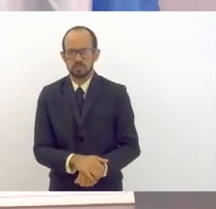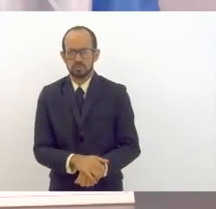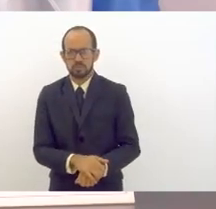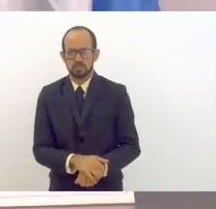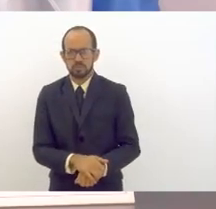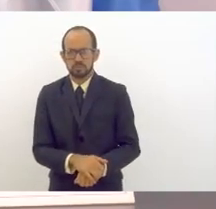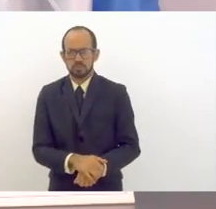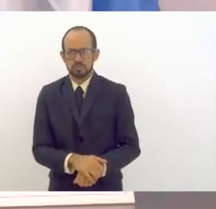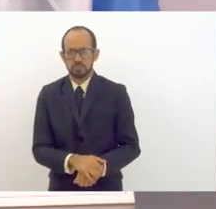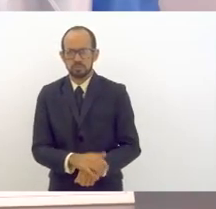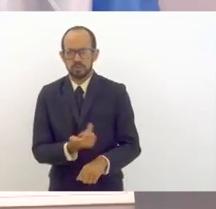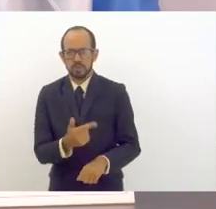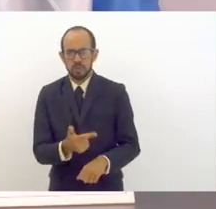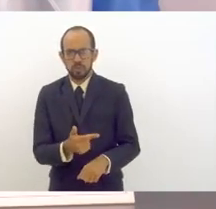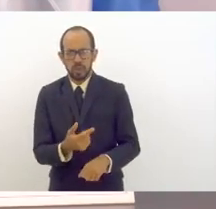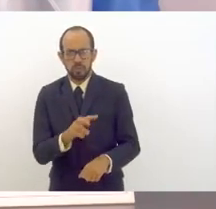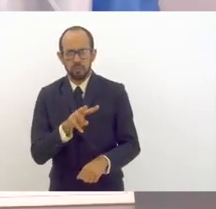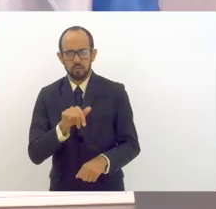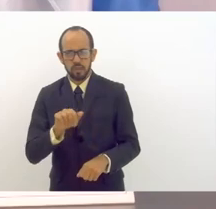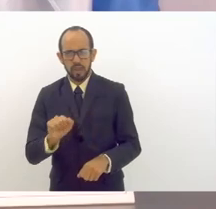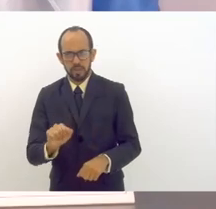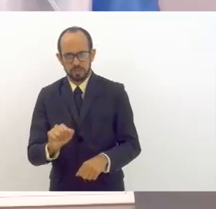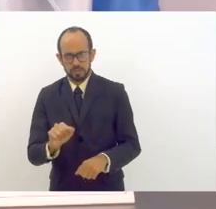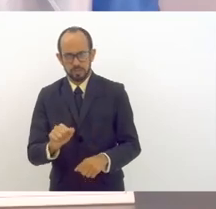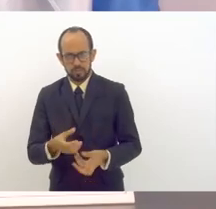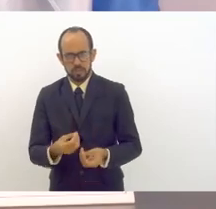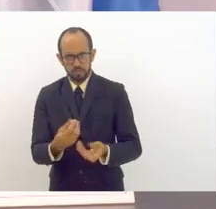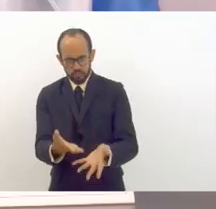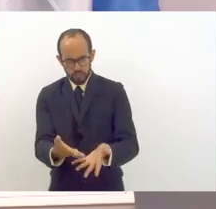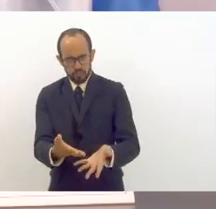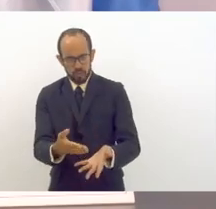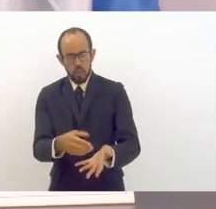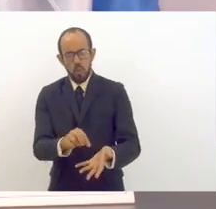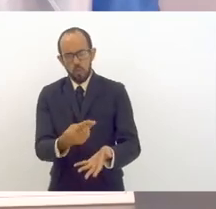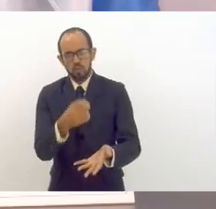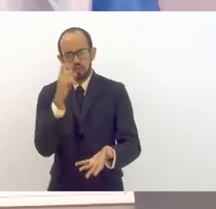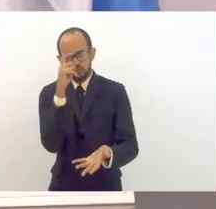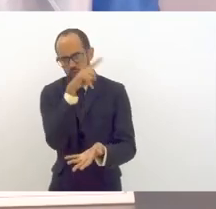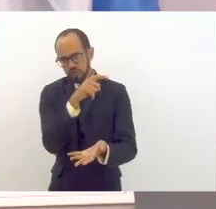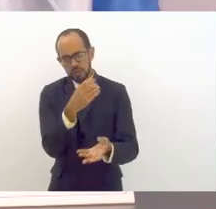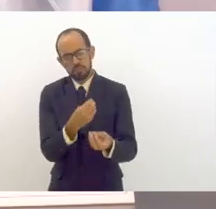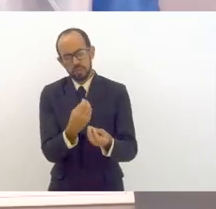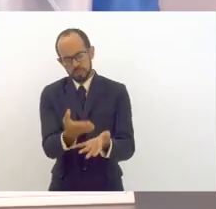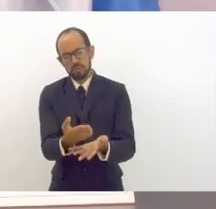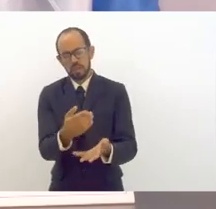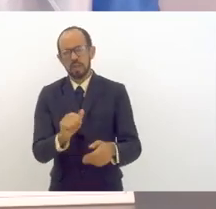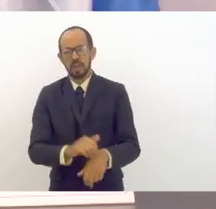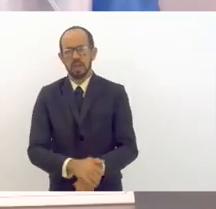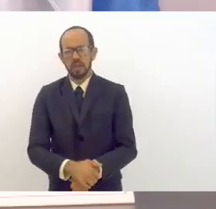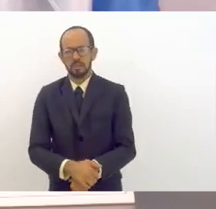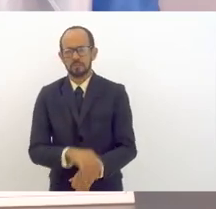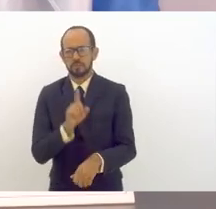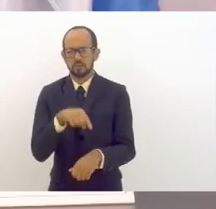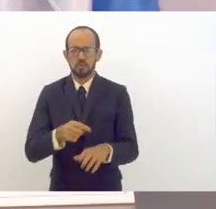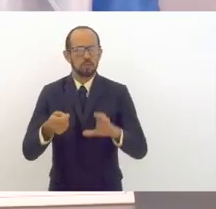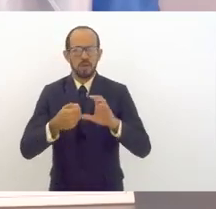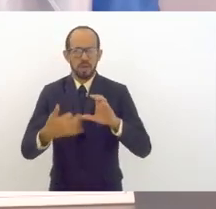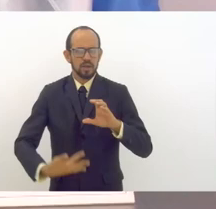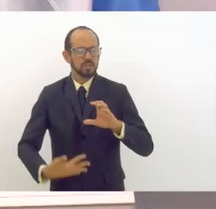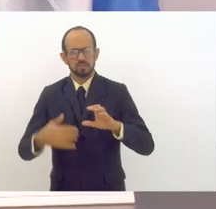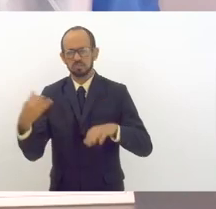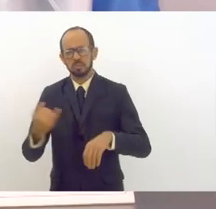sem vaga a ser ofertada, né, ou com mais dificuldade para que essas vagas sejam ofertadas. Esse é um aspecto central do